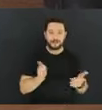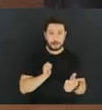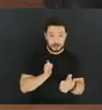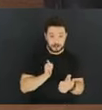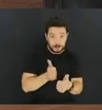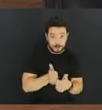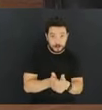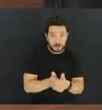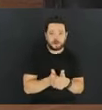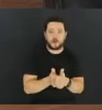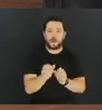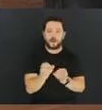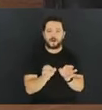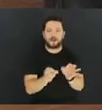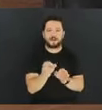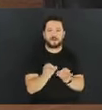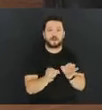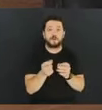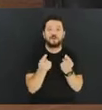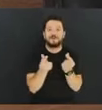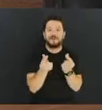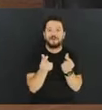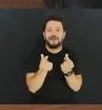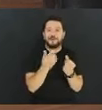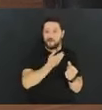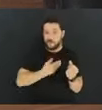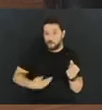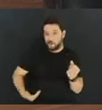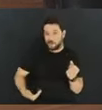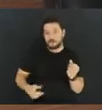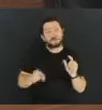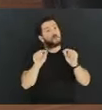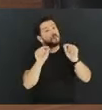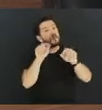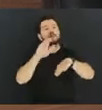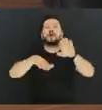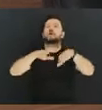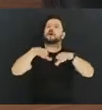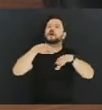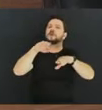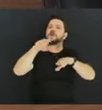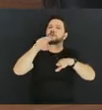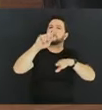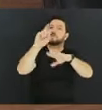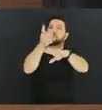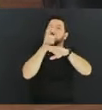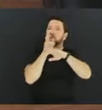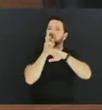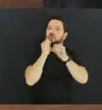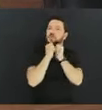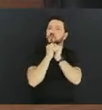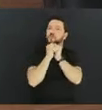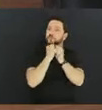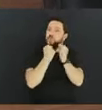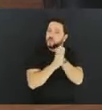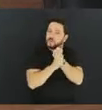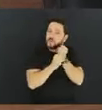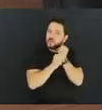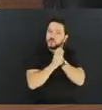que frequentemente podem ser trazidos aqui à Câmara para que a gente possa construir juntos, né, juntamente com o poder